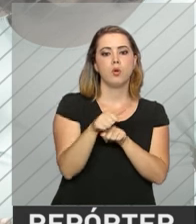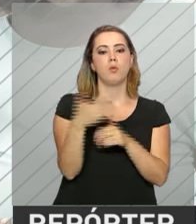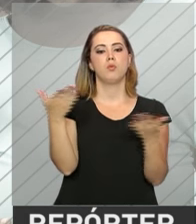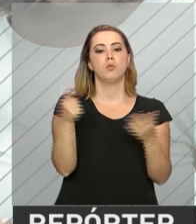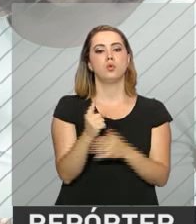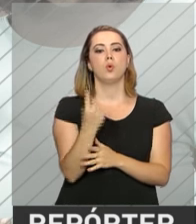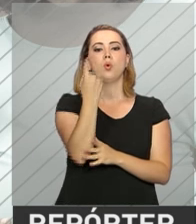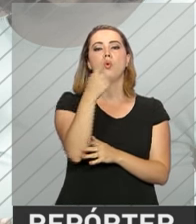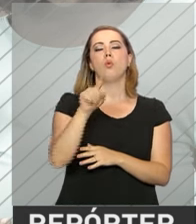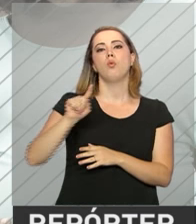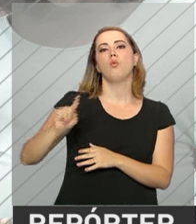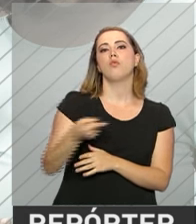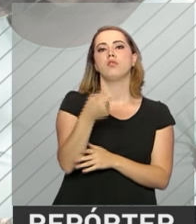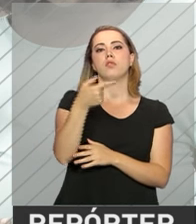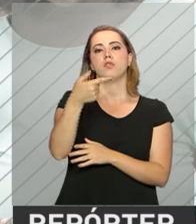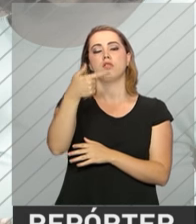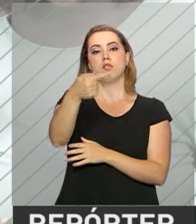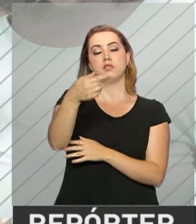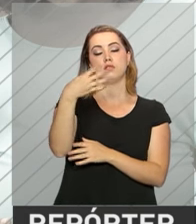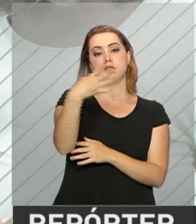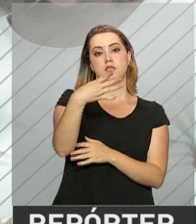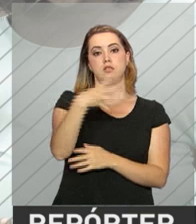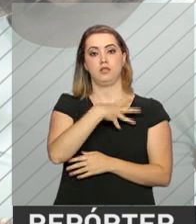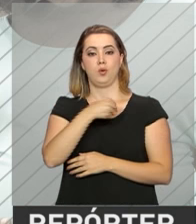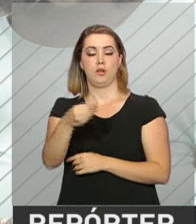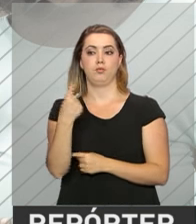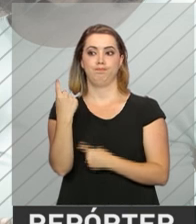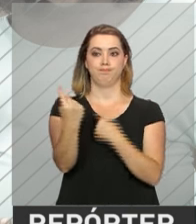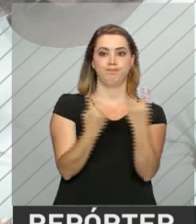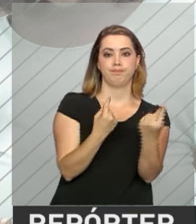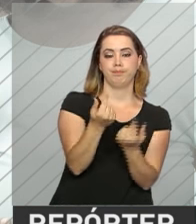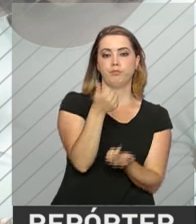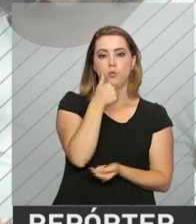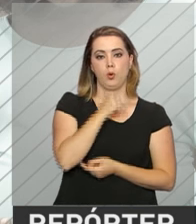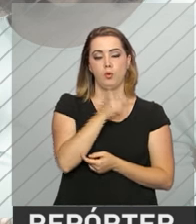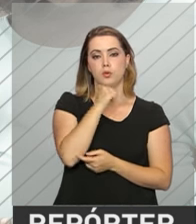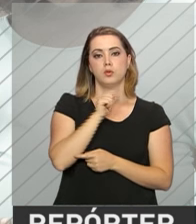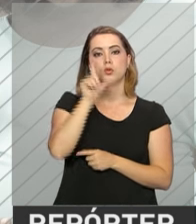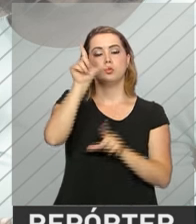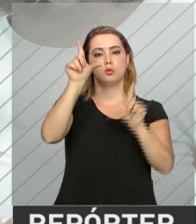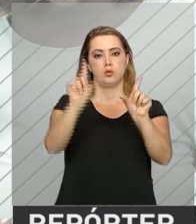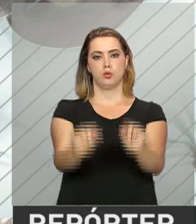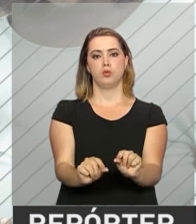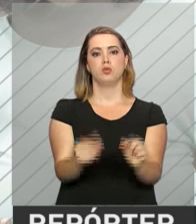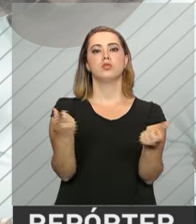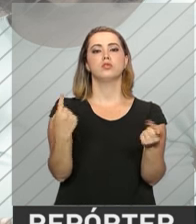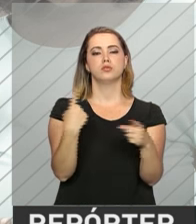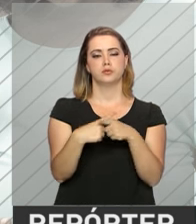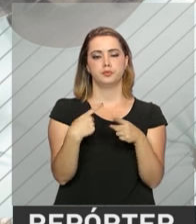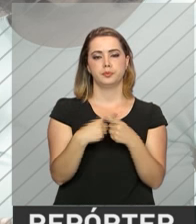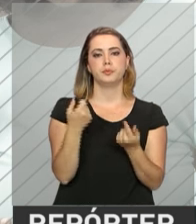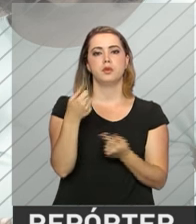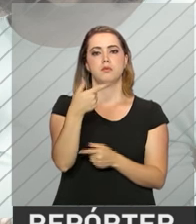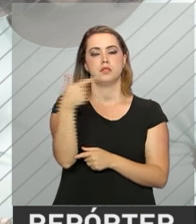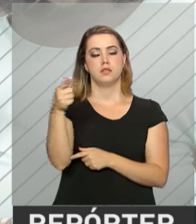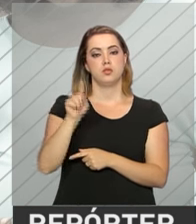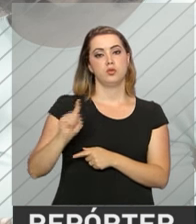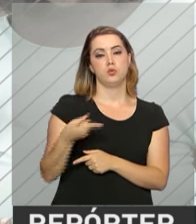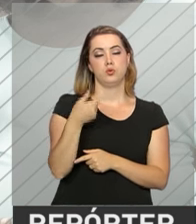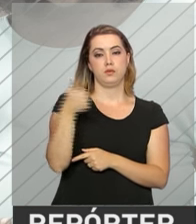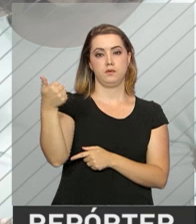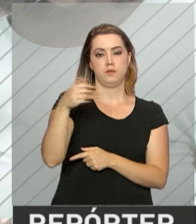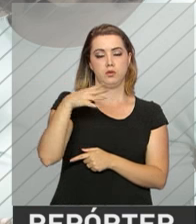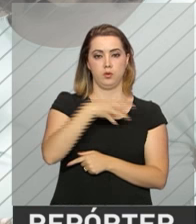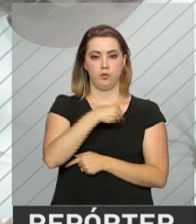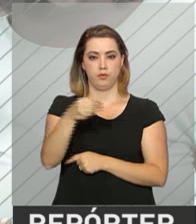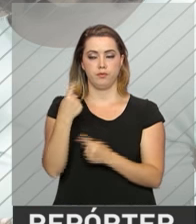para 1,74 filhos por mulher isso é a baixo da taxa de reposição de 2,1 filhos por mulher que é o número